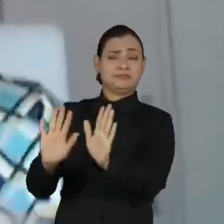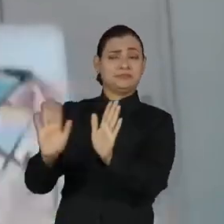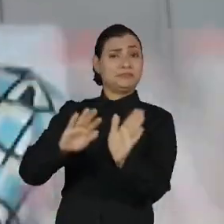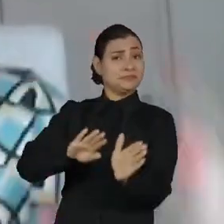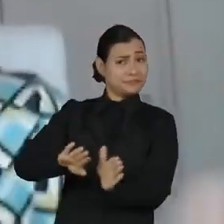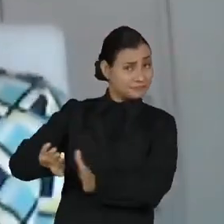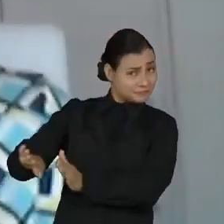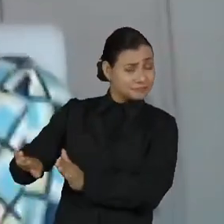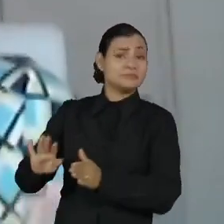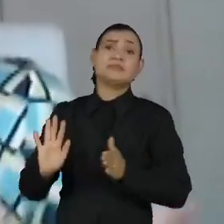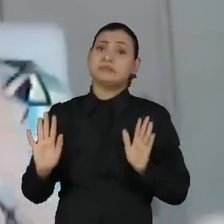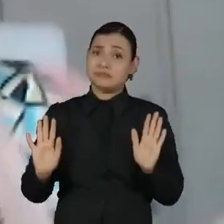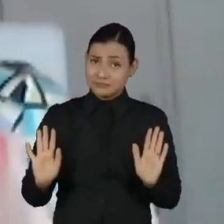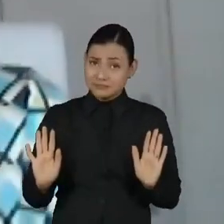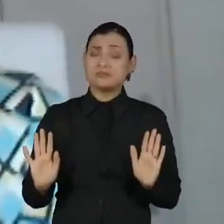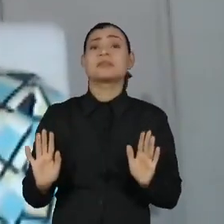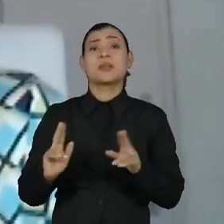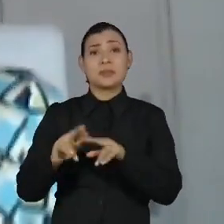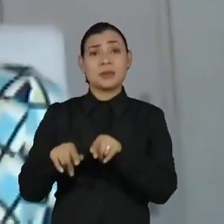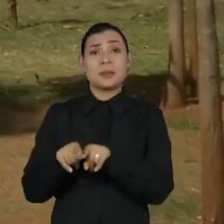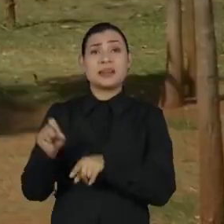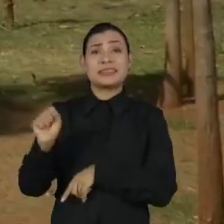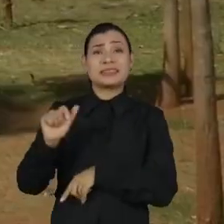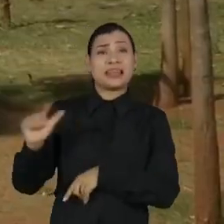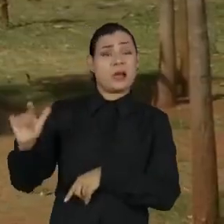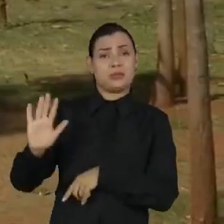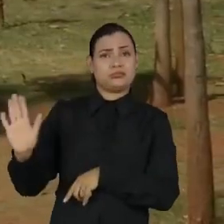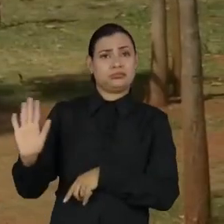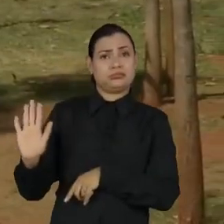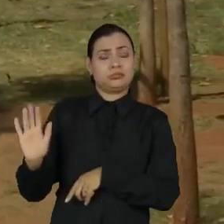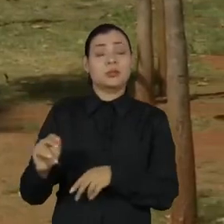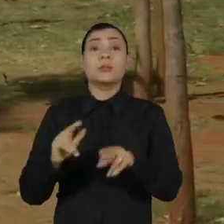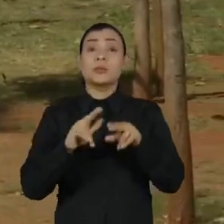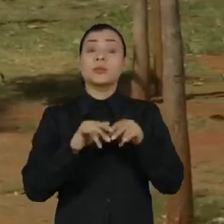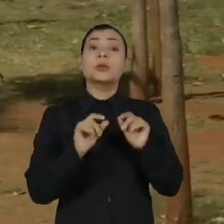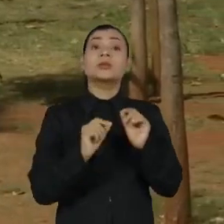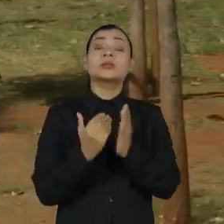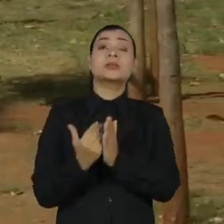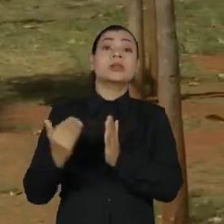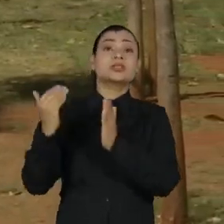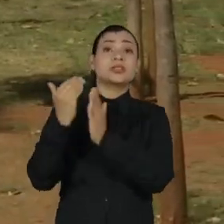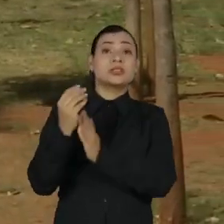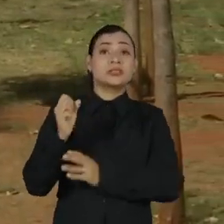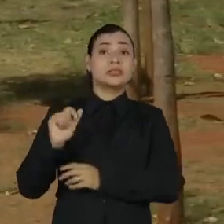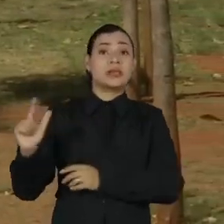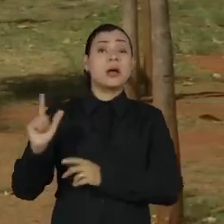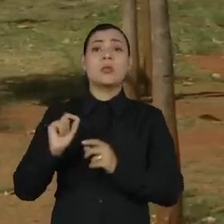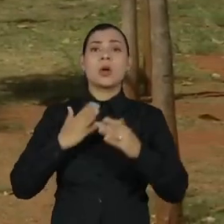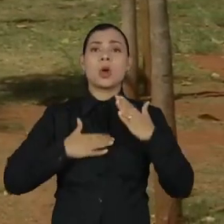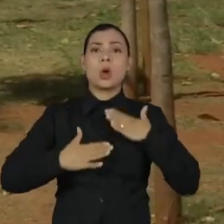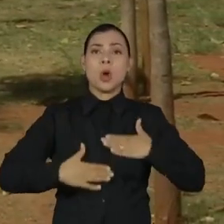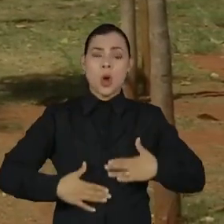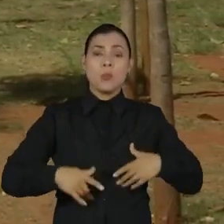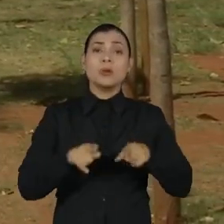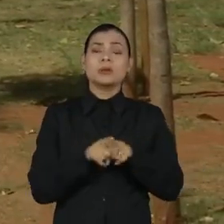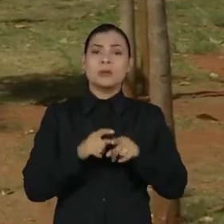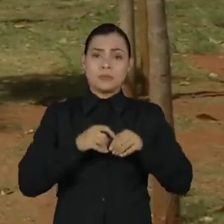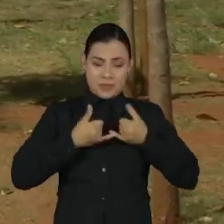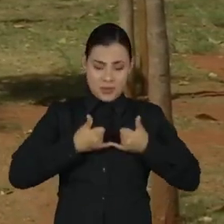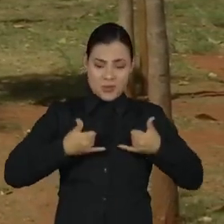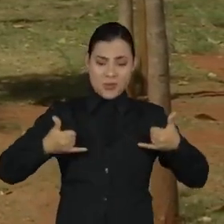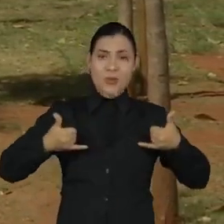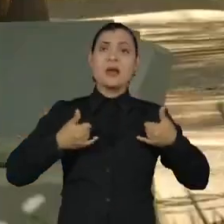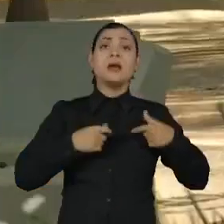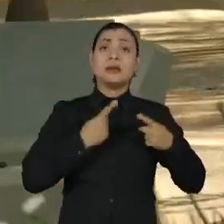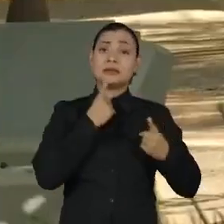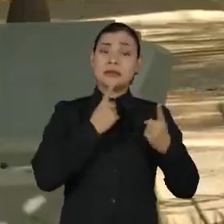industrializados, ricos em sódio. O excesso da substância gera acúmulo de líquido nos vasos sanguíneos e descompensa